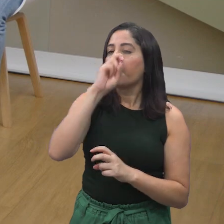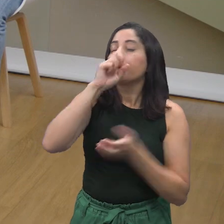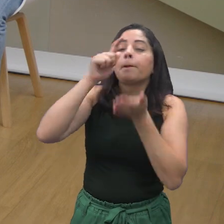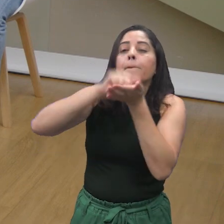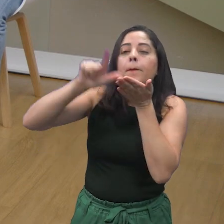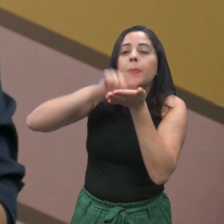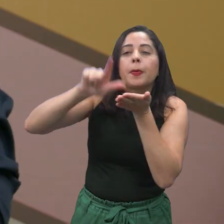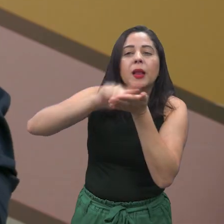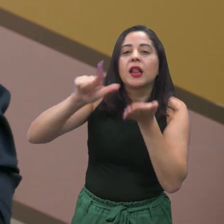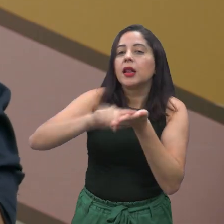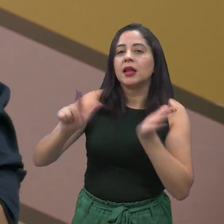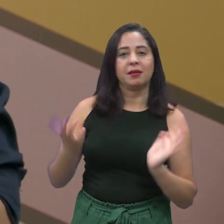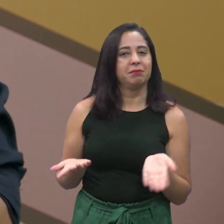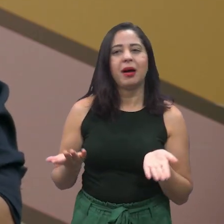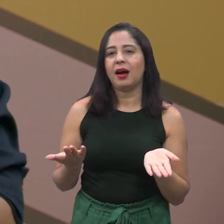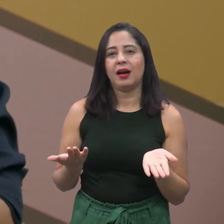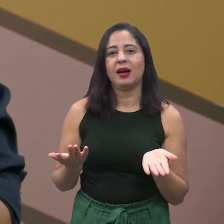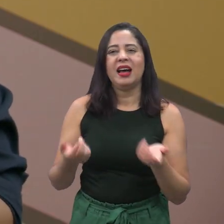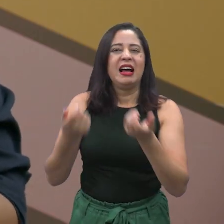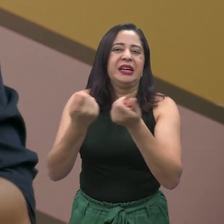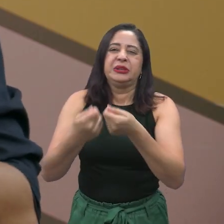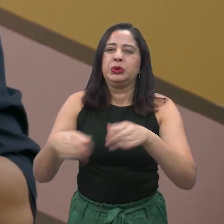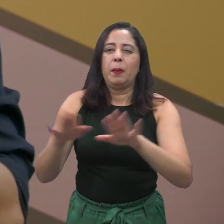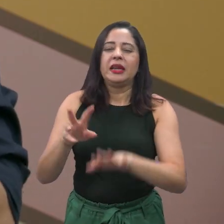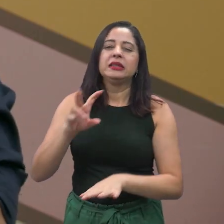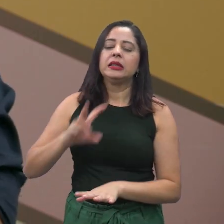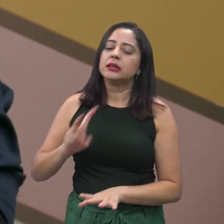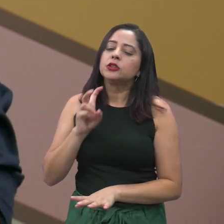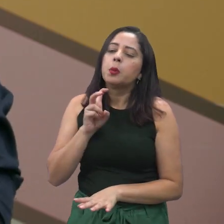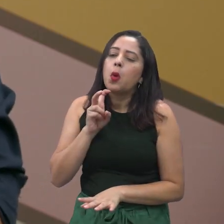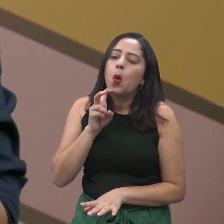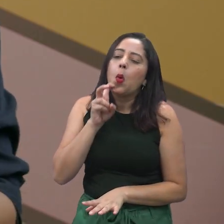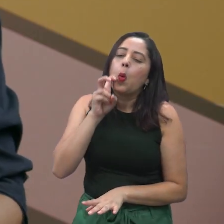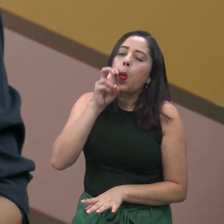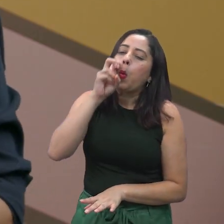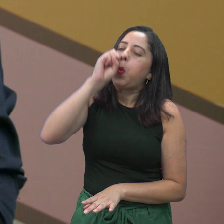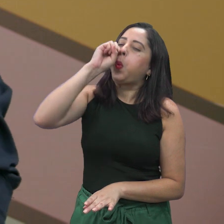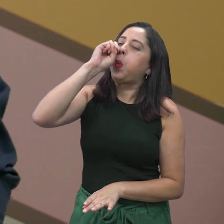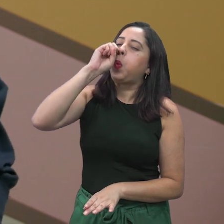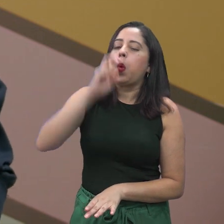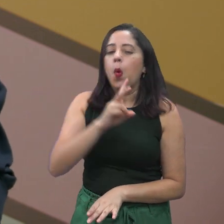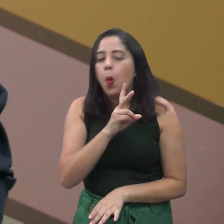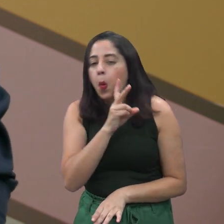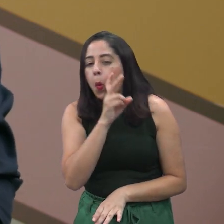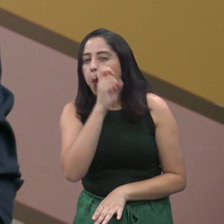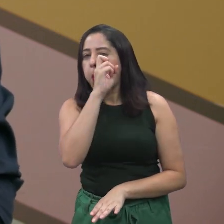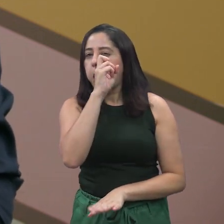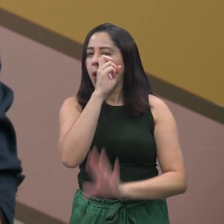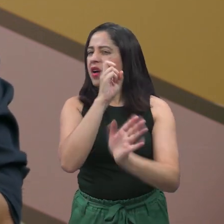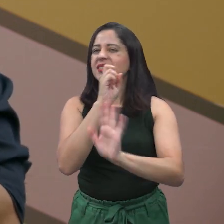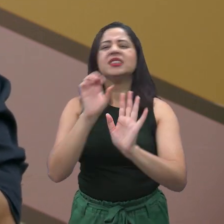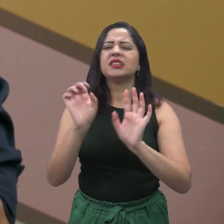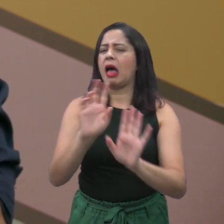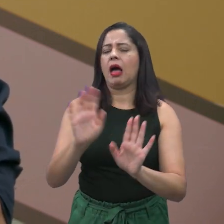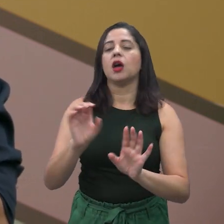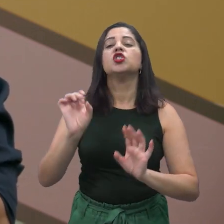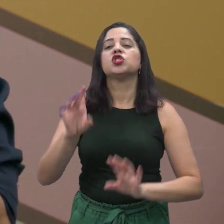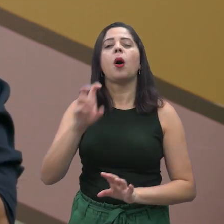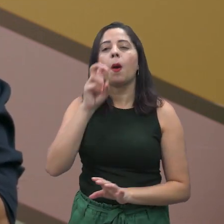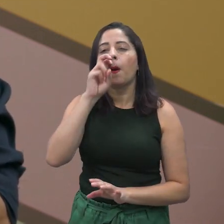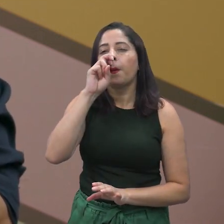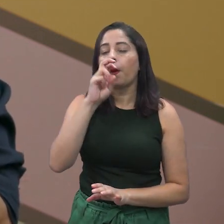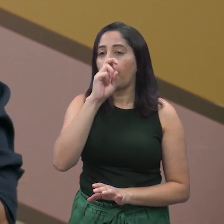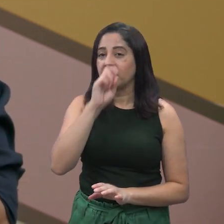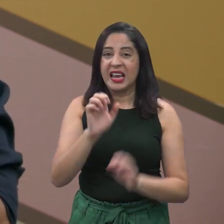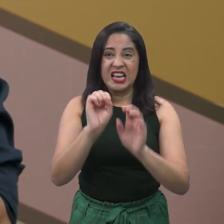nariz, mas não necessariamente, às vezes, fazer sair do outro lado. A lavagem de alta intensidade, nós pegamos já acidentes, ou parar quando a criança briga muito